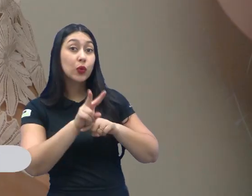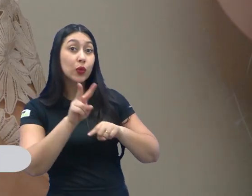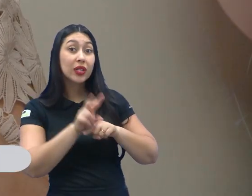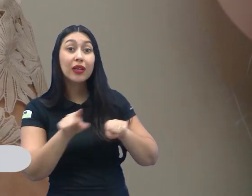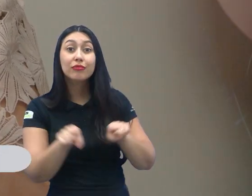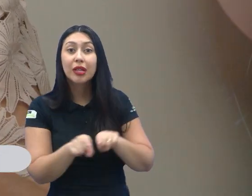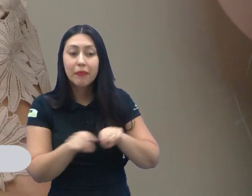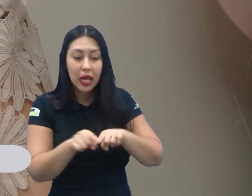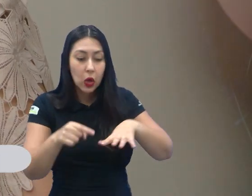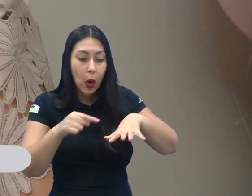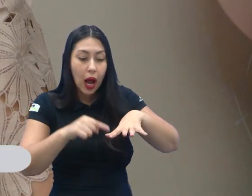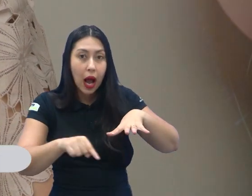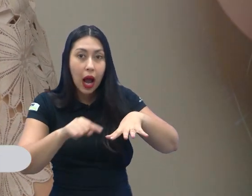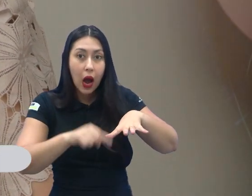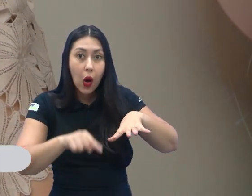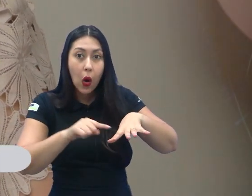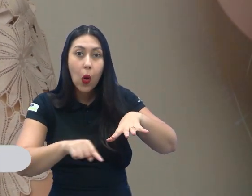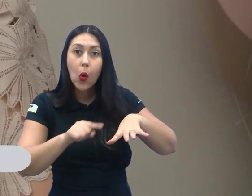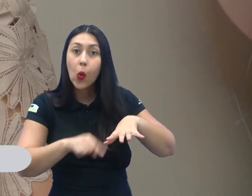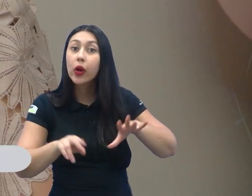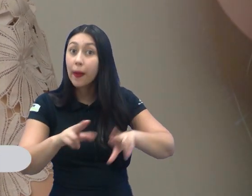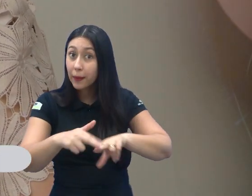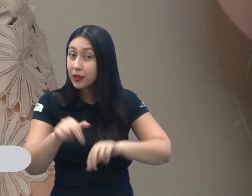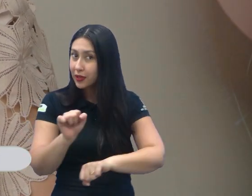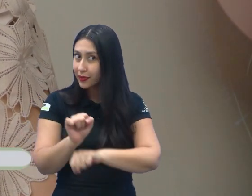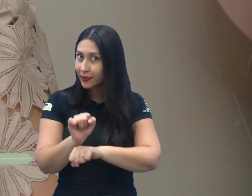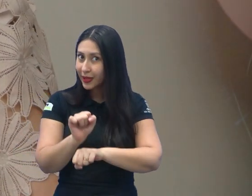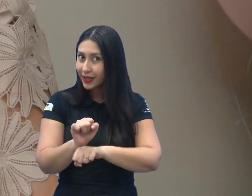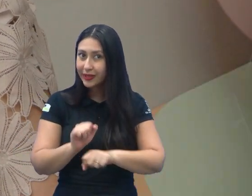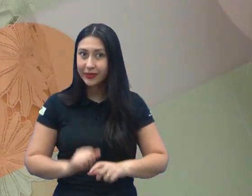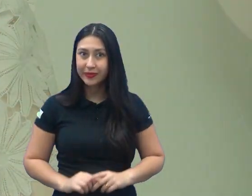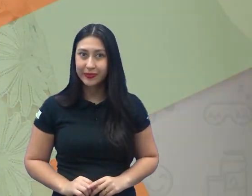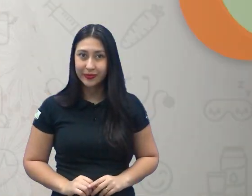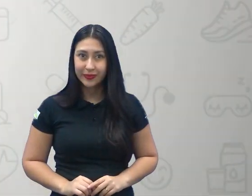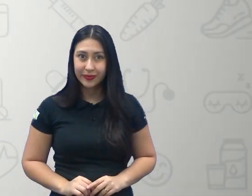unhas. Então fique aí que a gente volta já já.